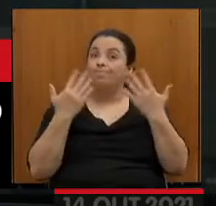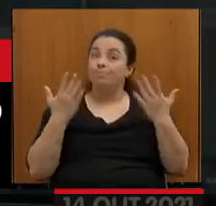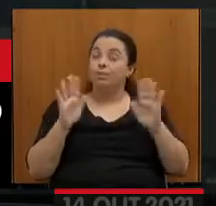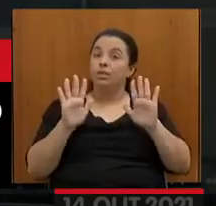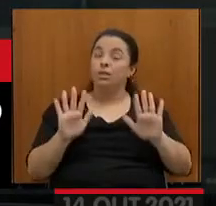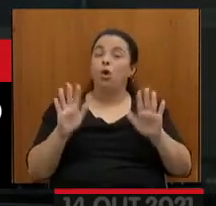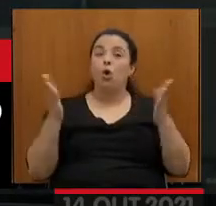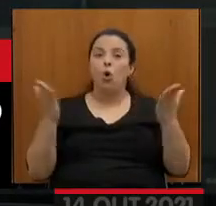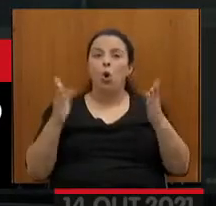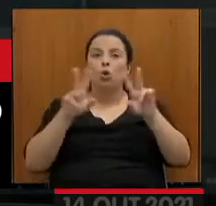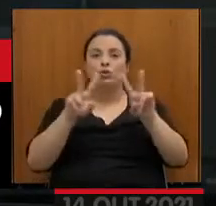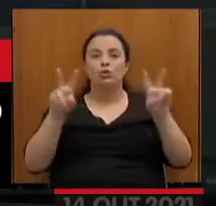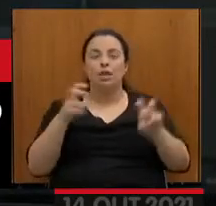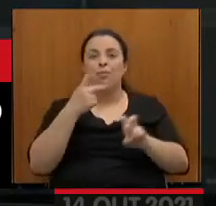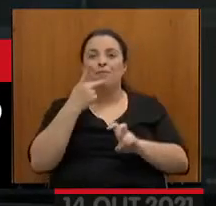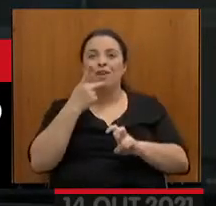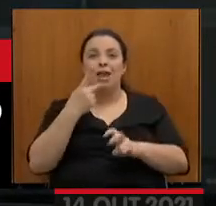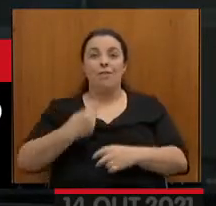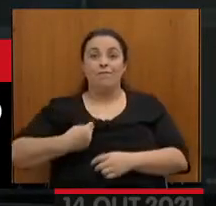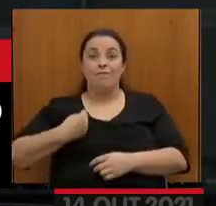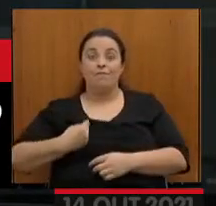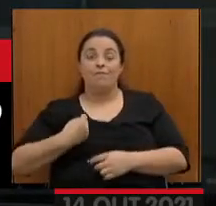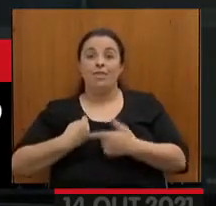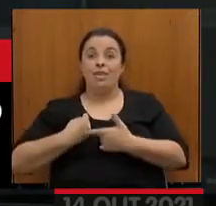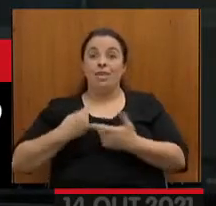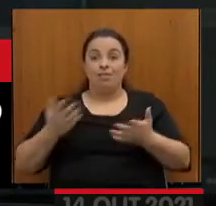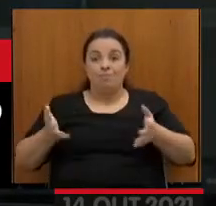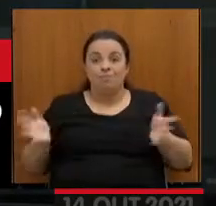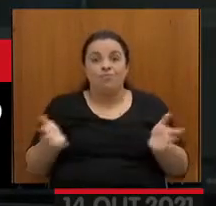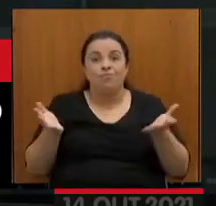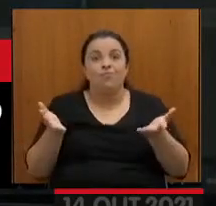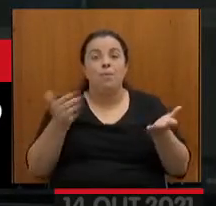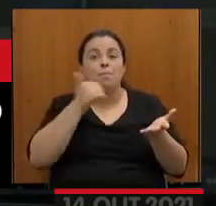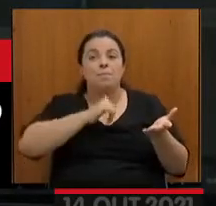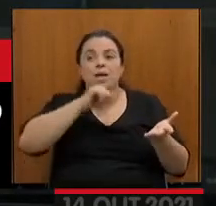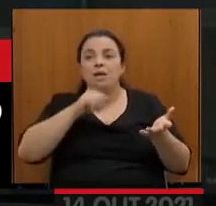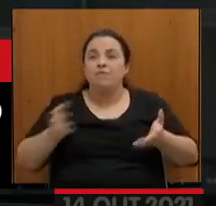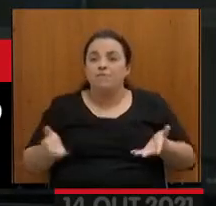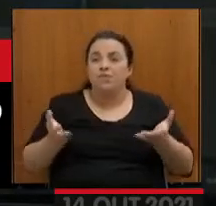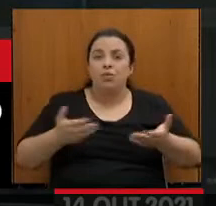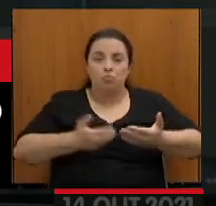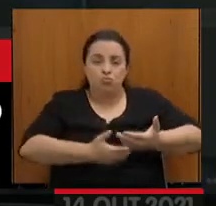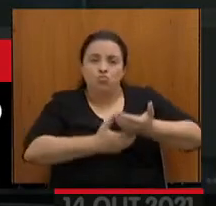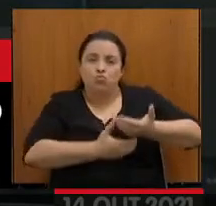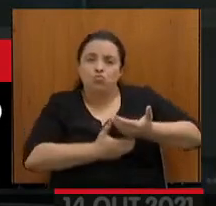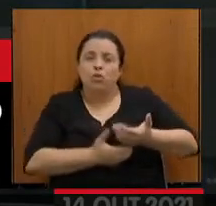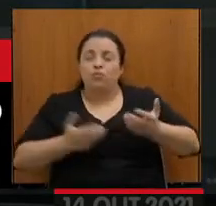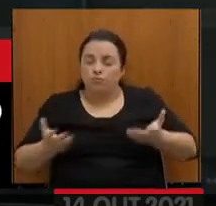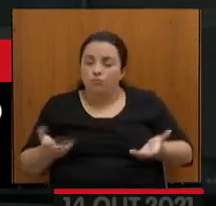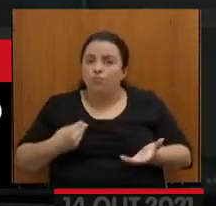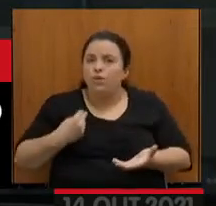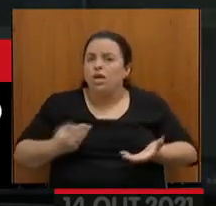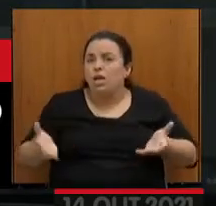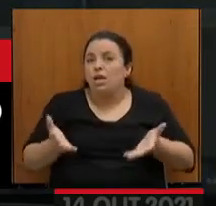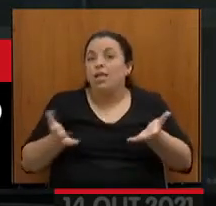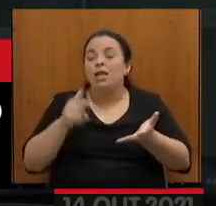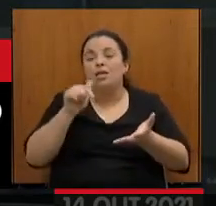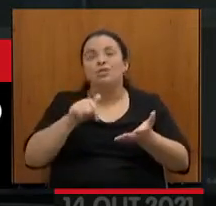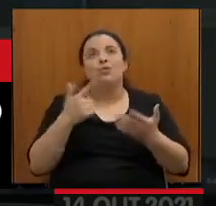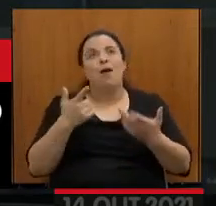é como um sopro de esperança. E a gente está precisando desse sopro de esperança. Então, o Ministério